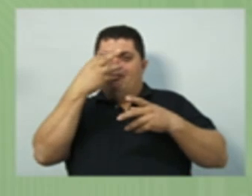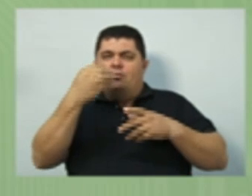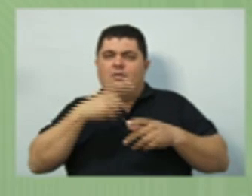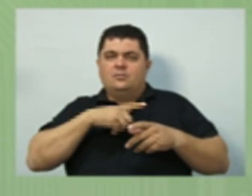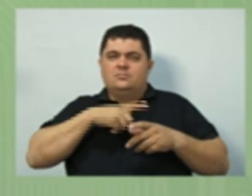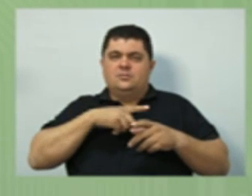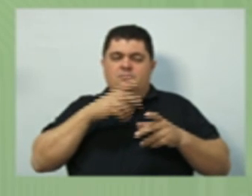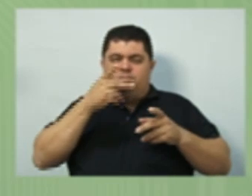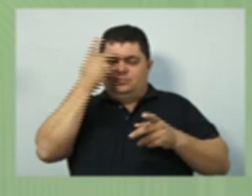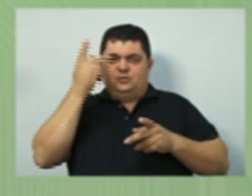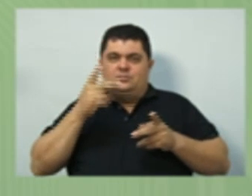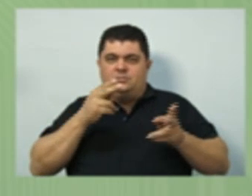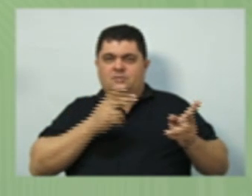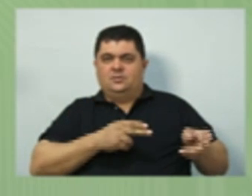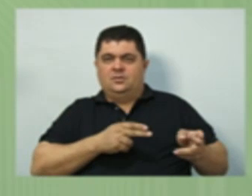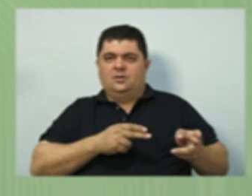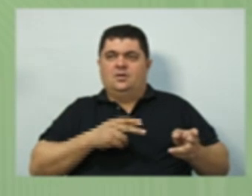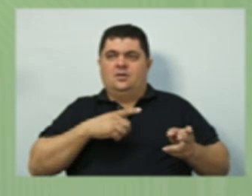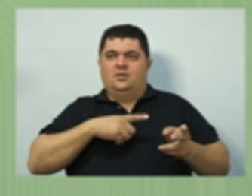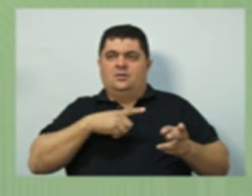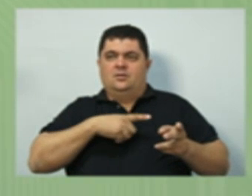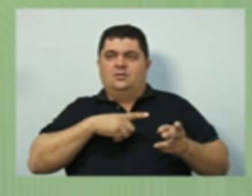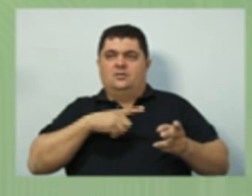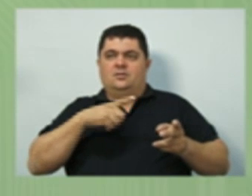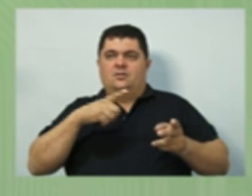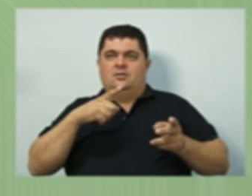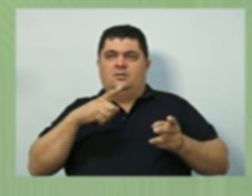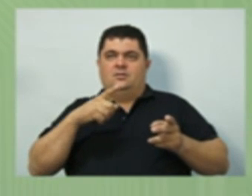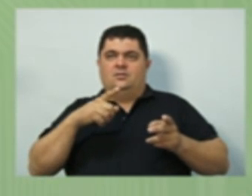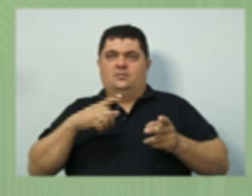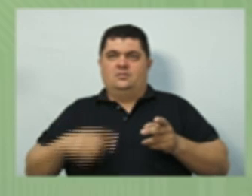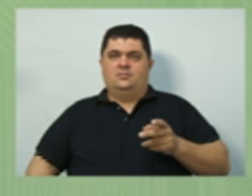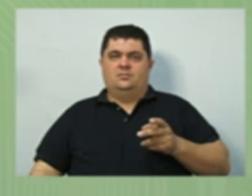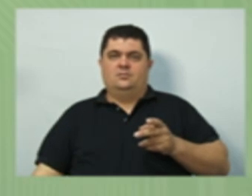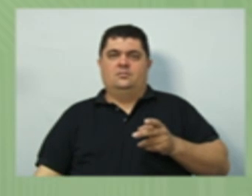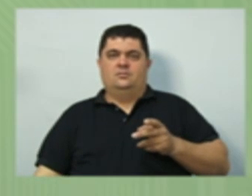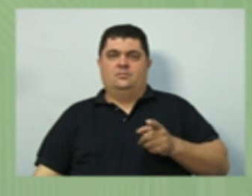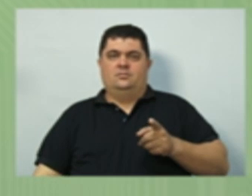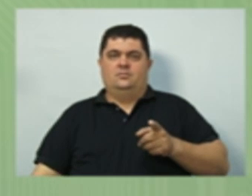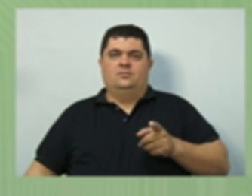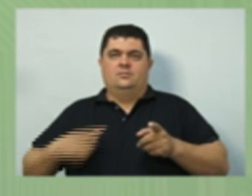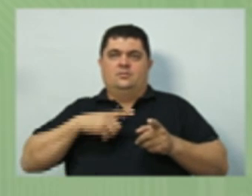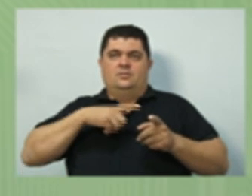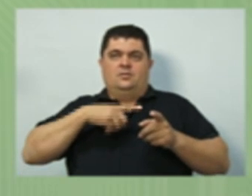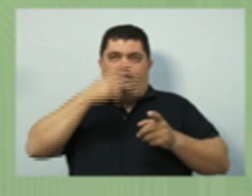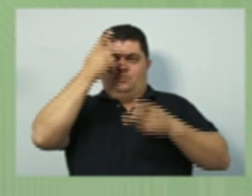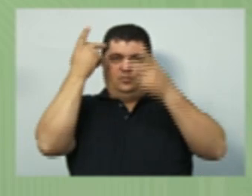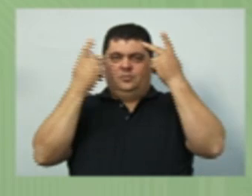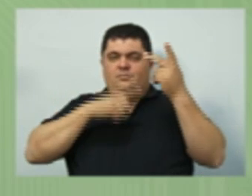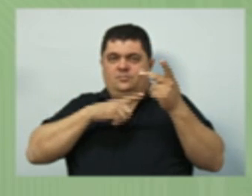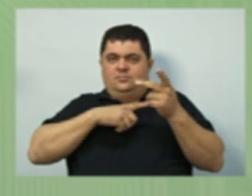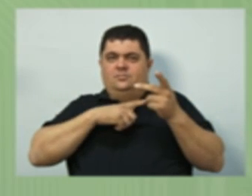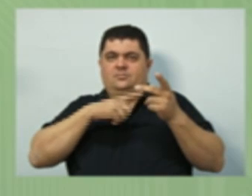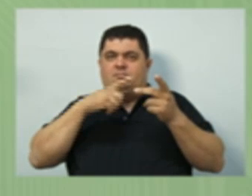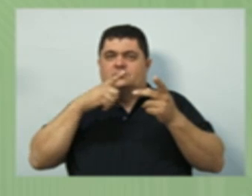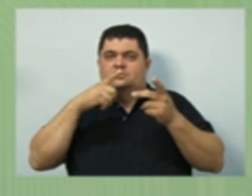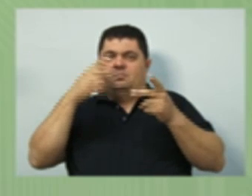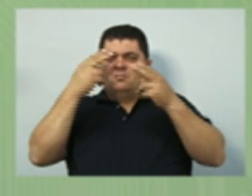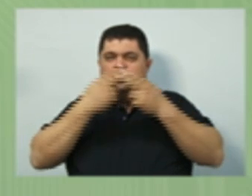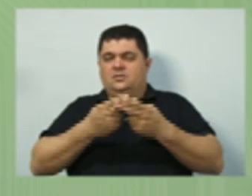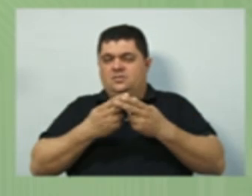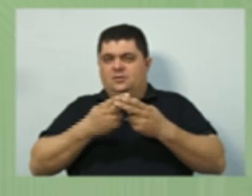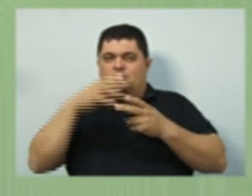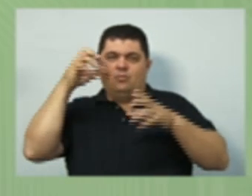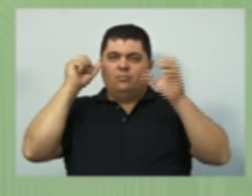pessoa deitada, está fazendo análise, lembra dor na alma. Uma pessoa com paciência ouvindo a